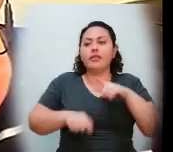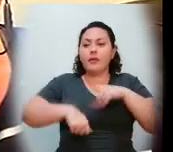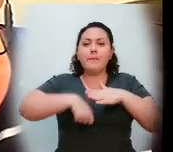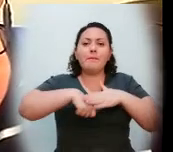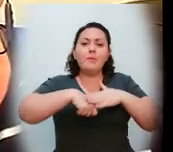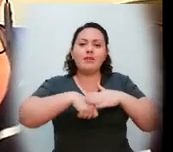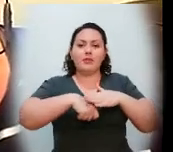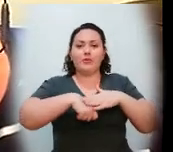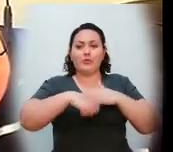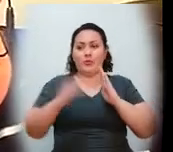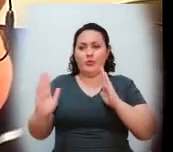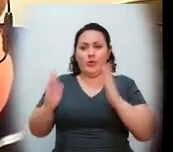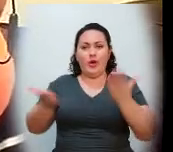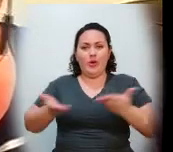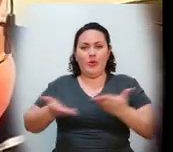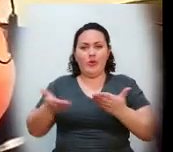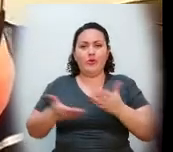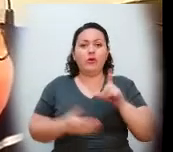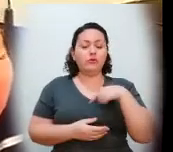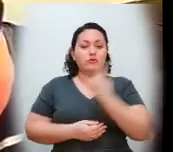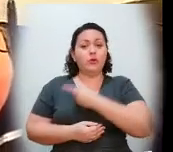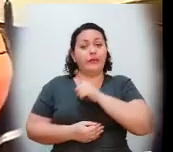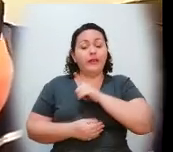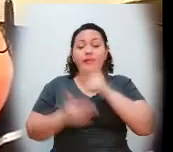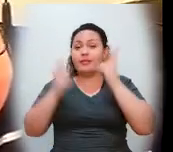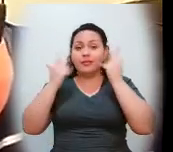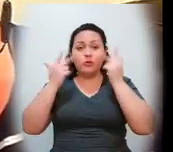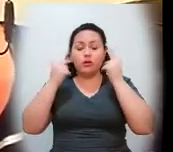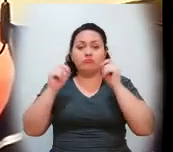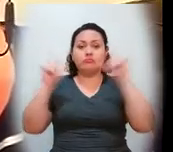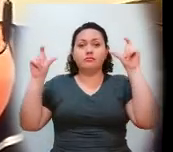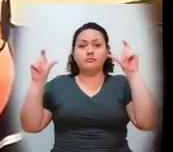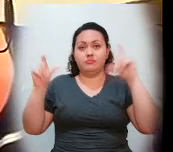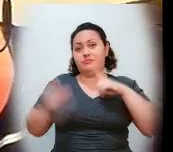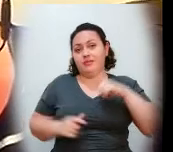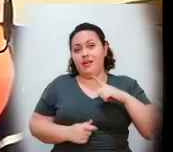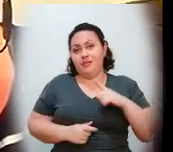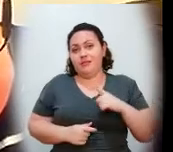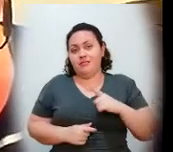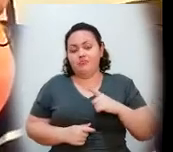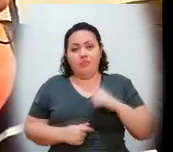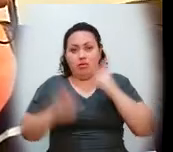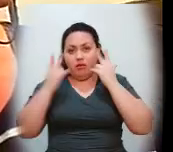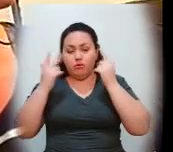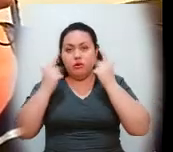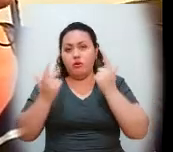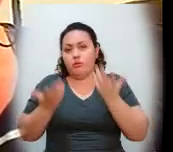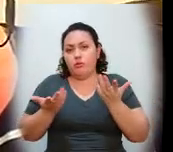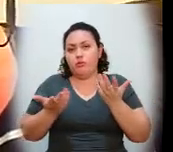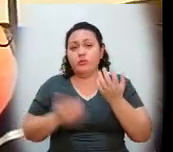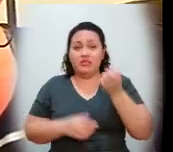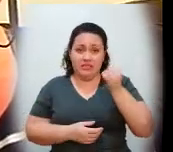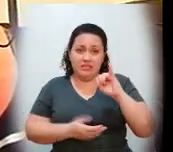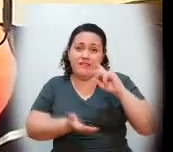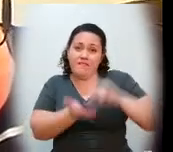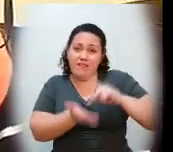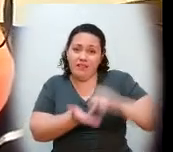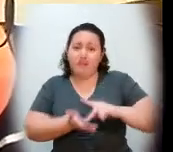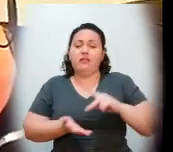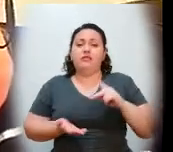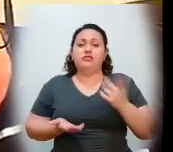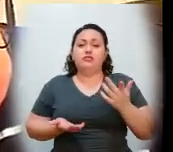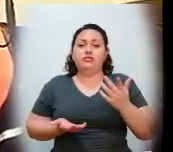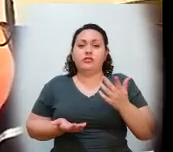o próprio momento faz com que a gente fique mais ativado emocionalmente, né? Então, assim, se a gente